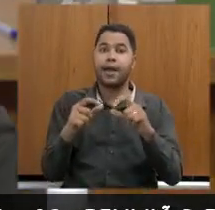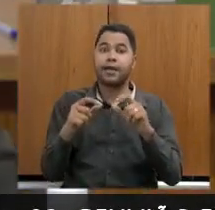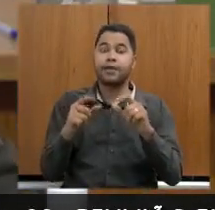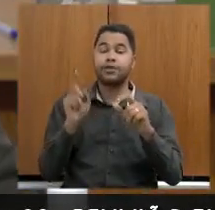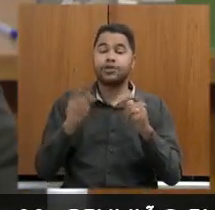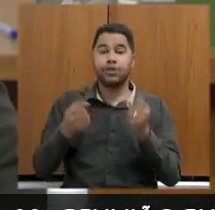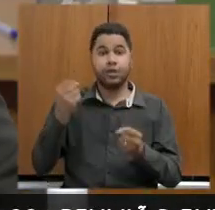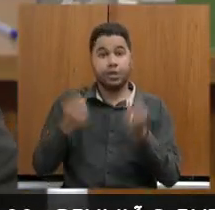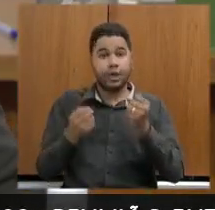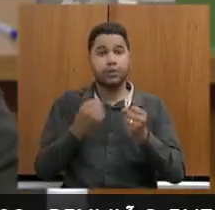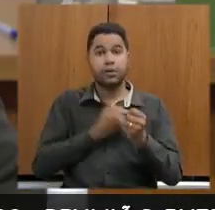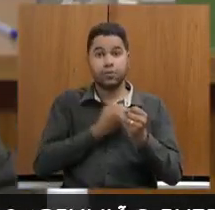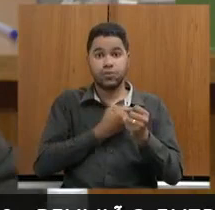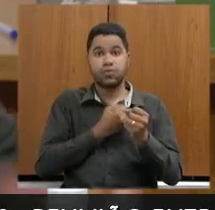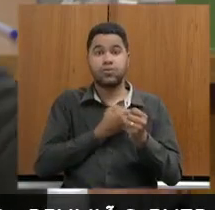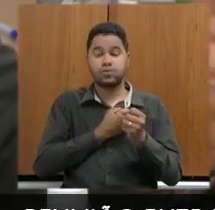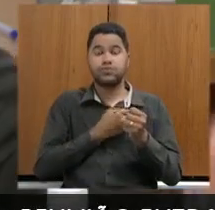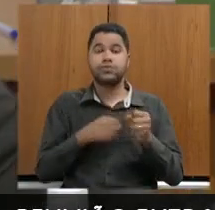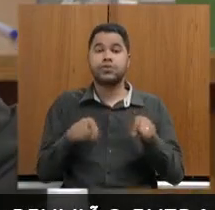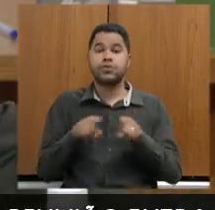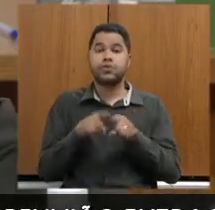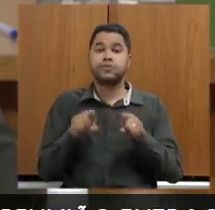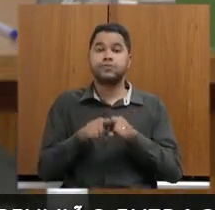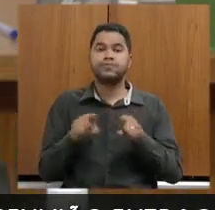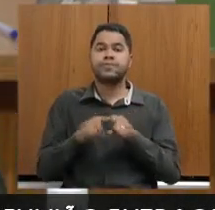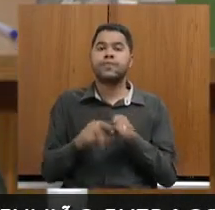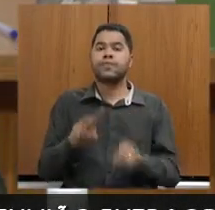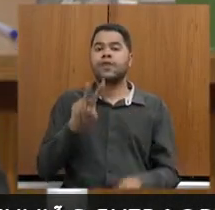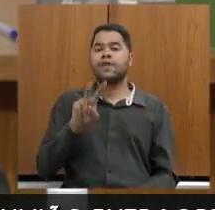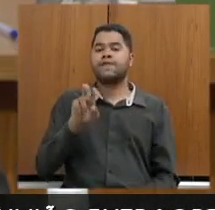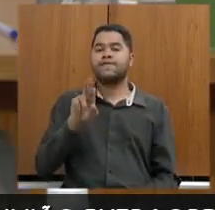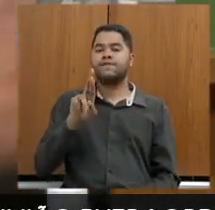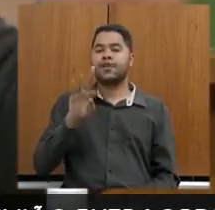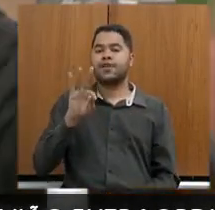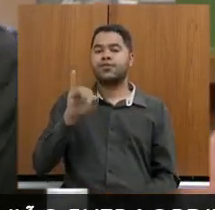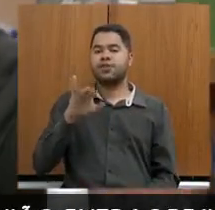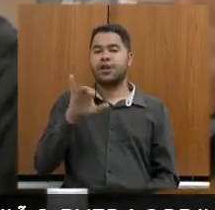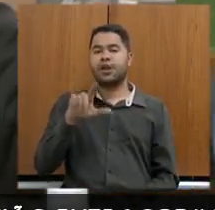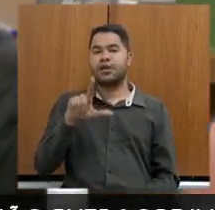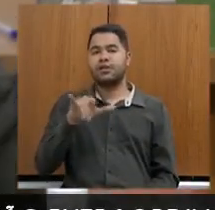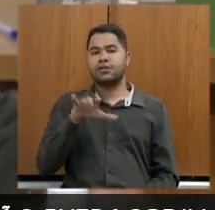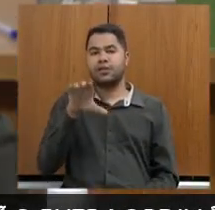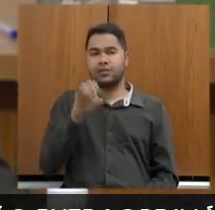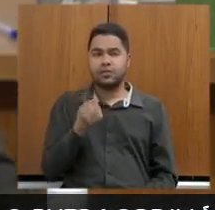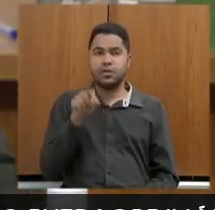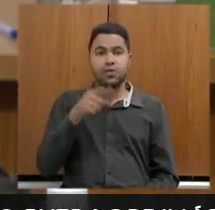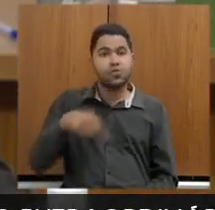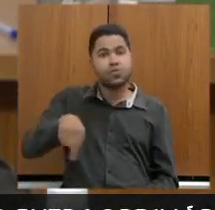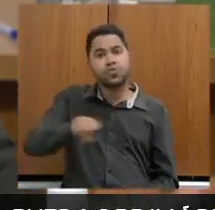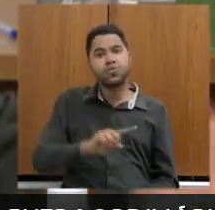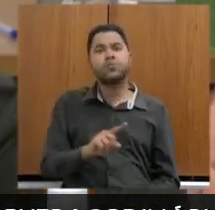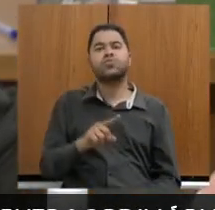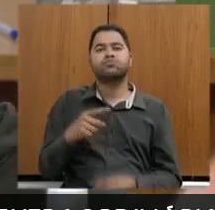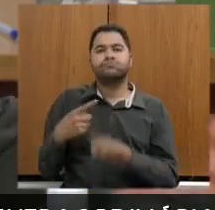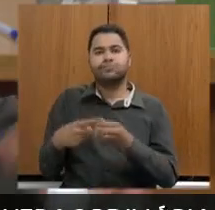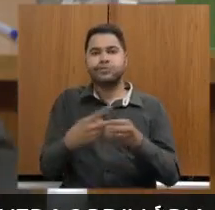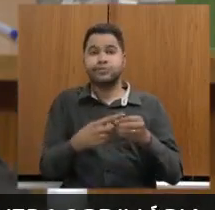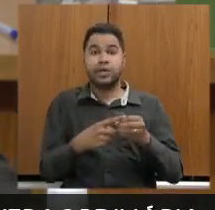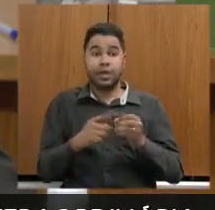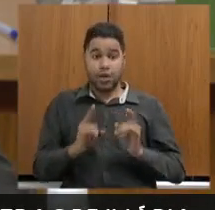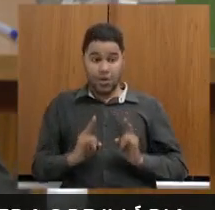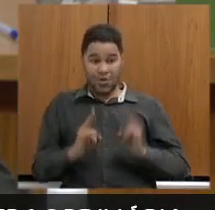o número de veículos daquele local a verticalização do município porque incêndios em prédios altos